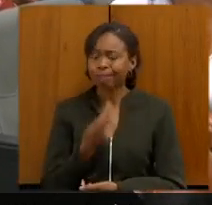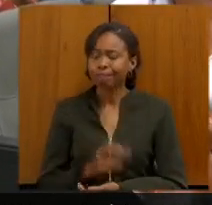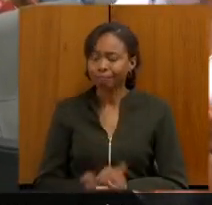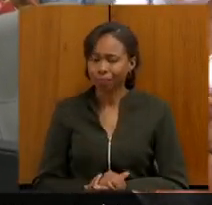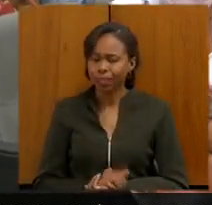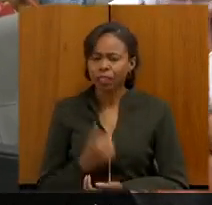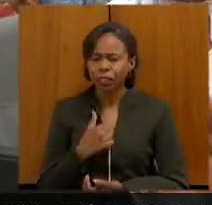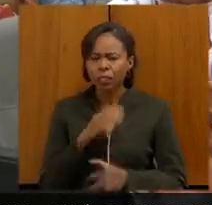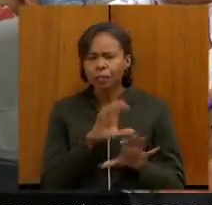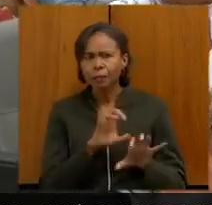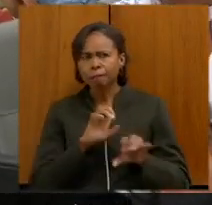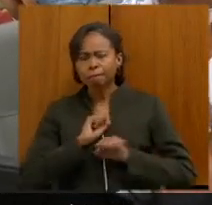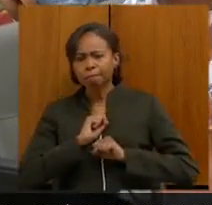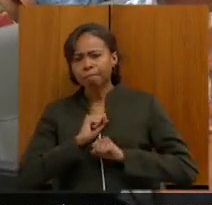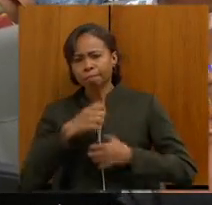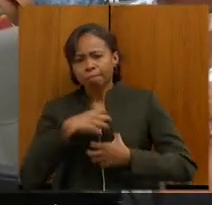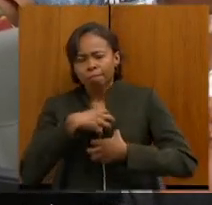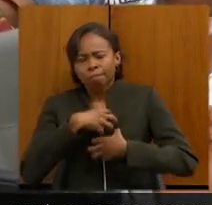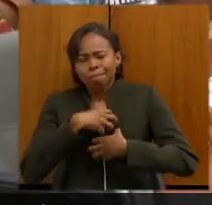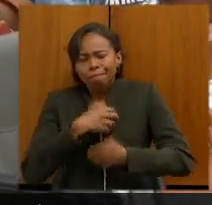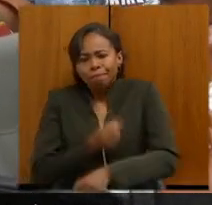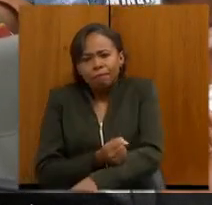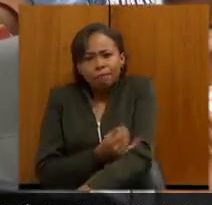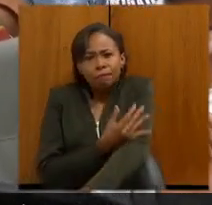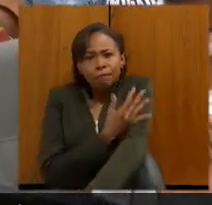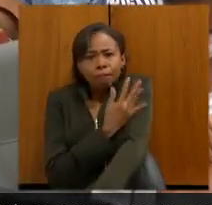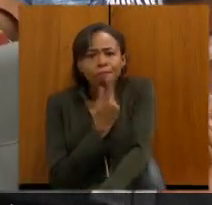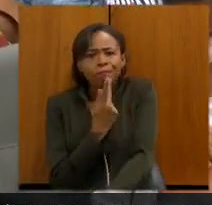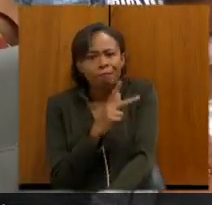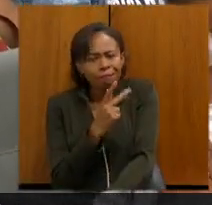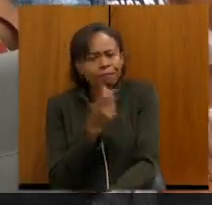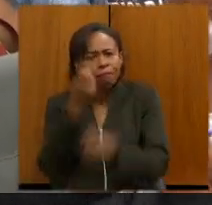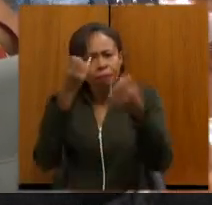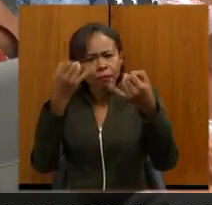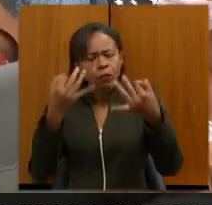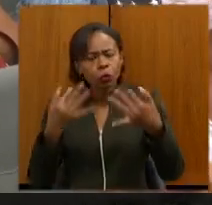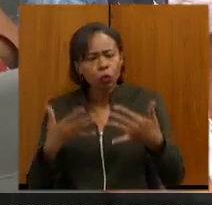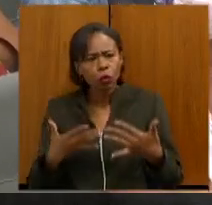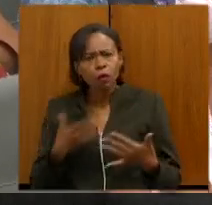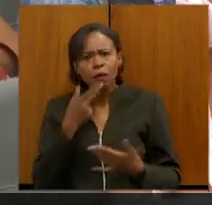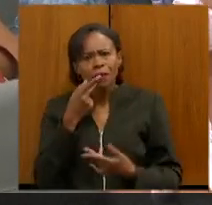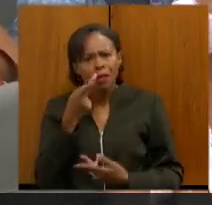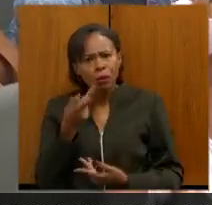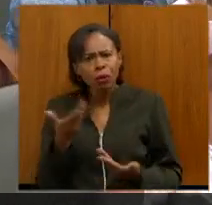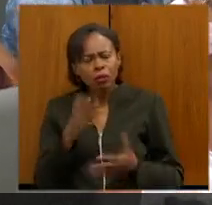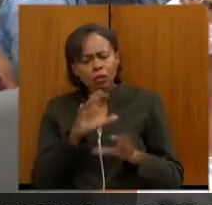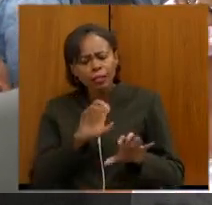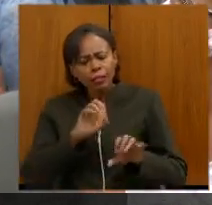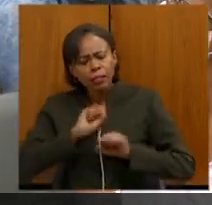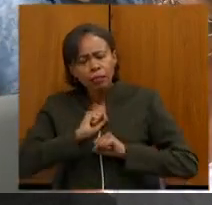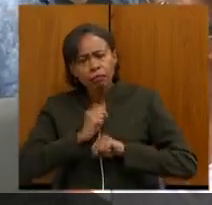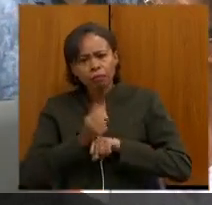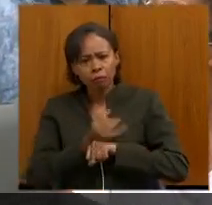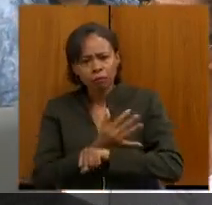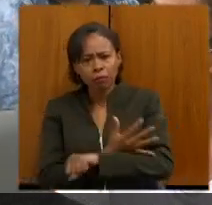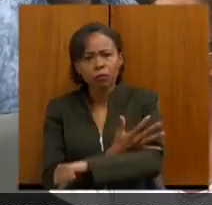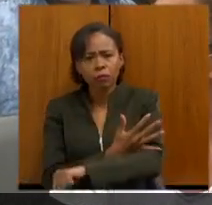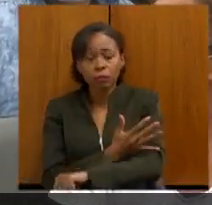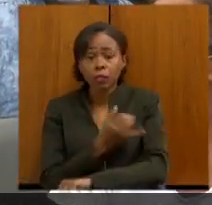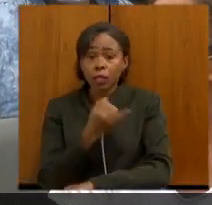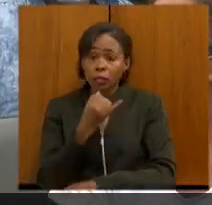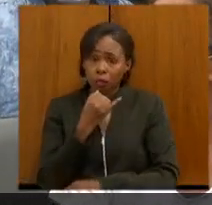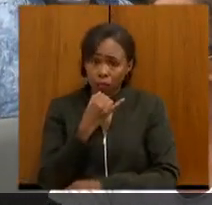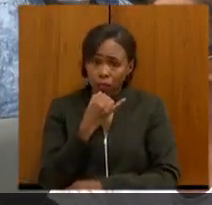consegui sentir todas as emoções que ele sentiu que ele tem que lhe transmitiu na fala dele e é muito triste